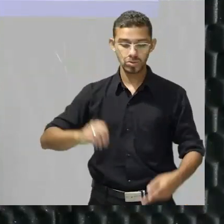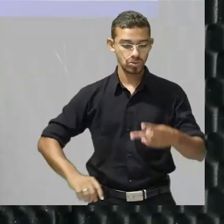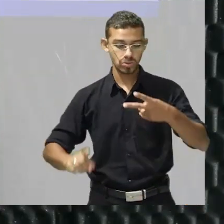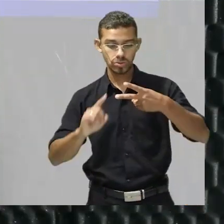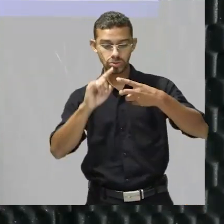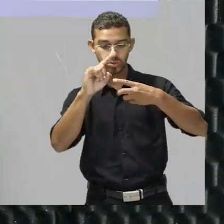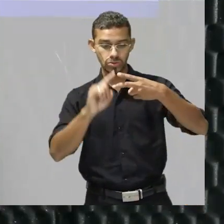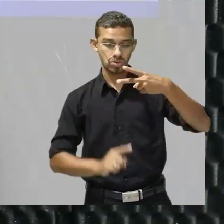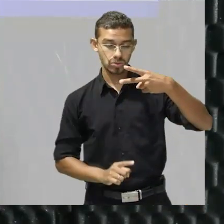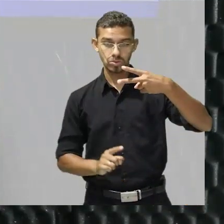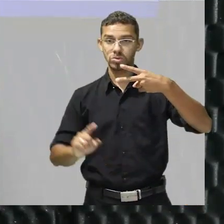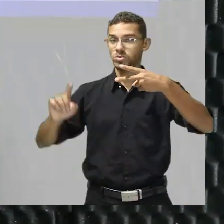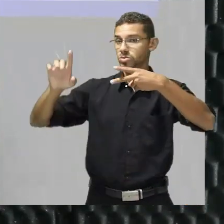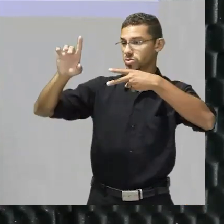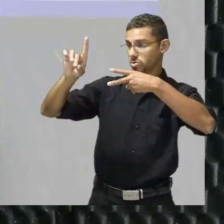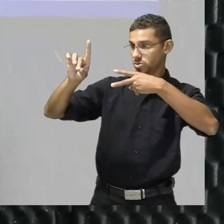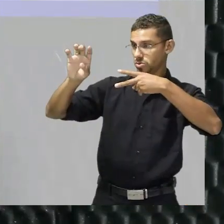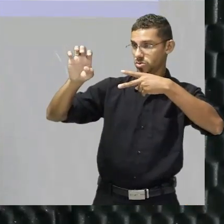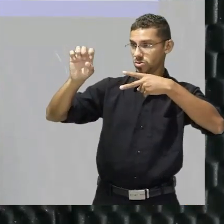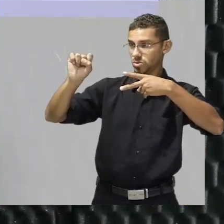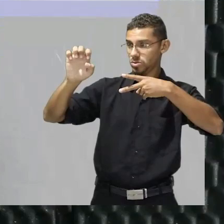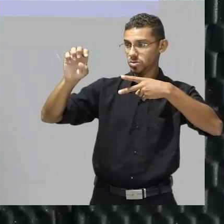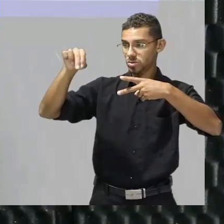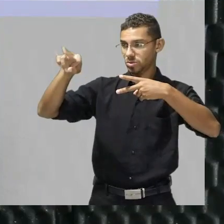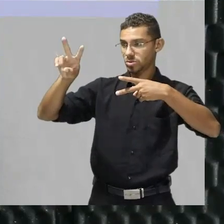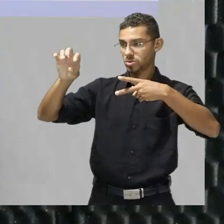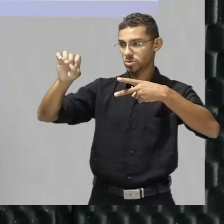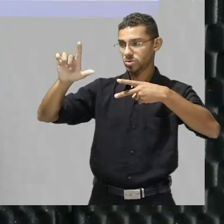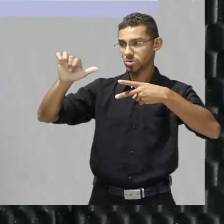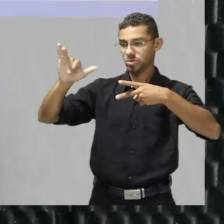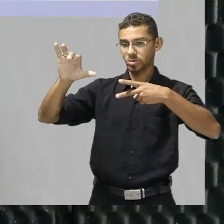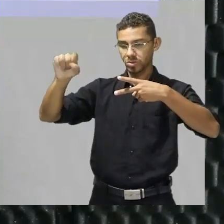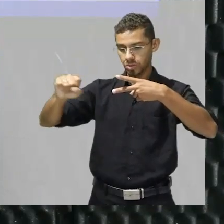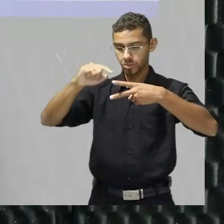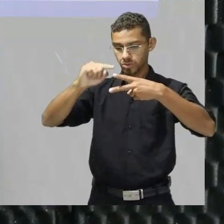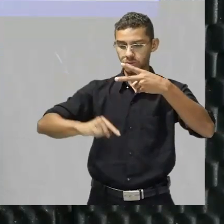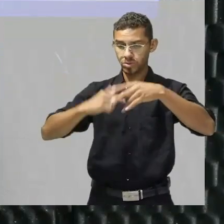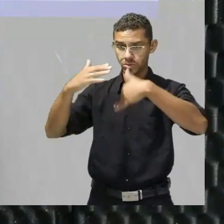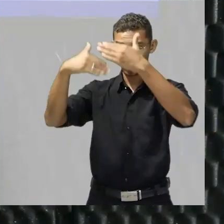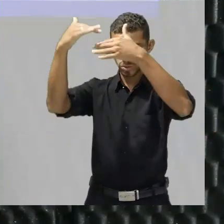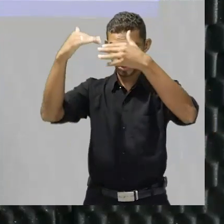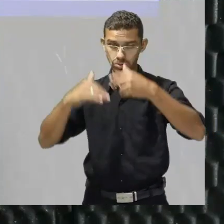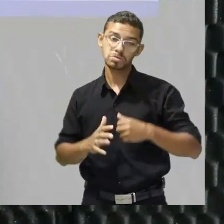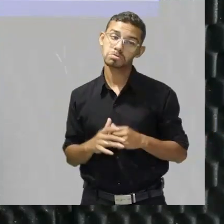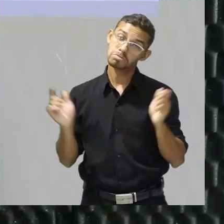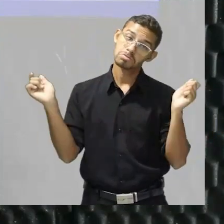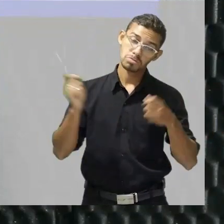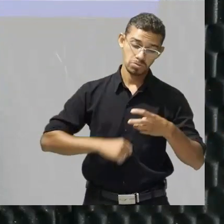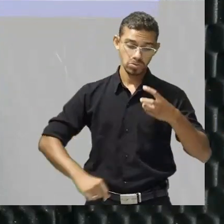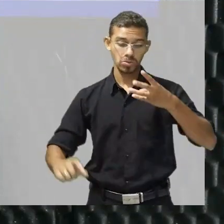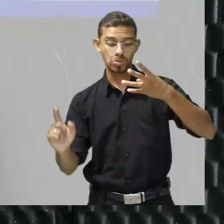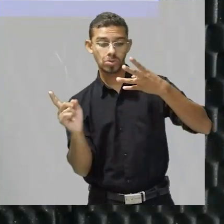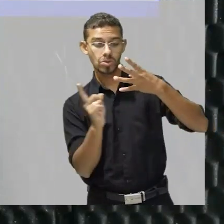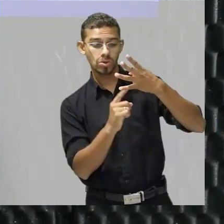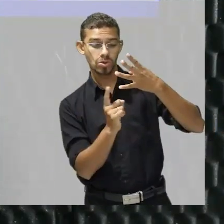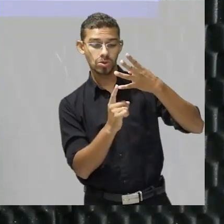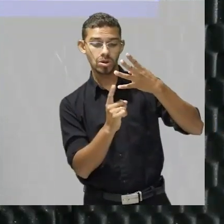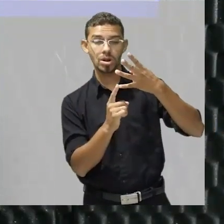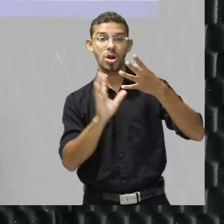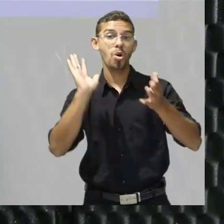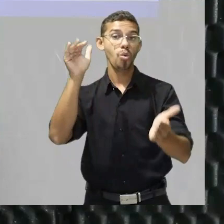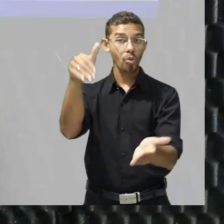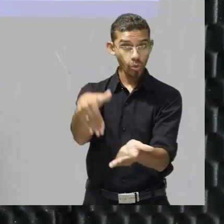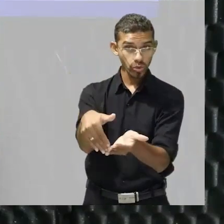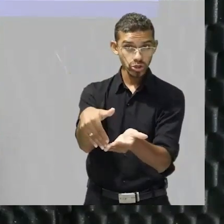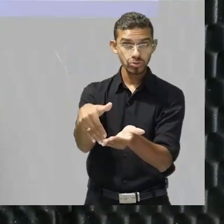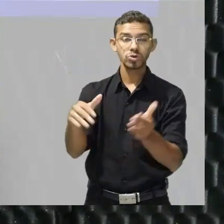aqui é a nossa recomendação não é receita de bolo tá turma claro que vocês podem aí fazer três parágrafos de desenvolvimento